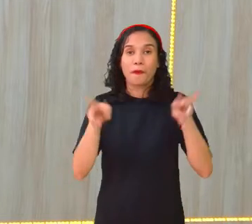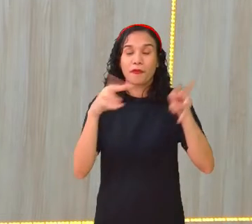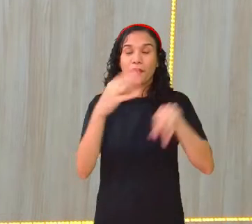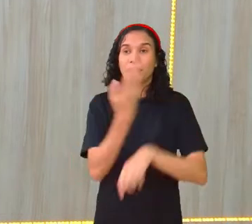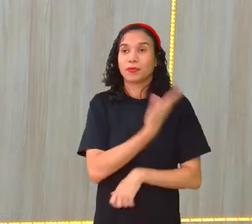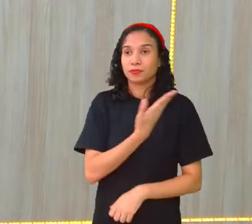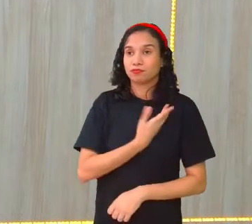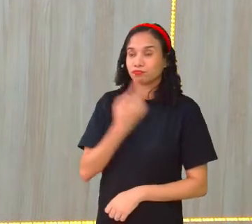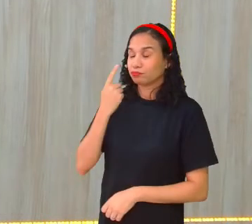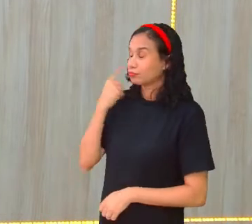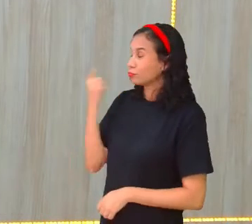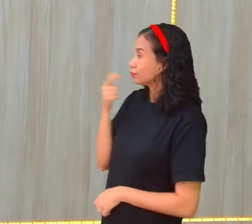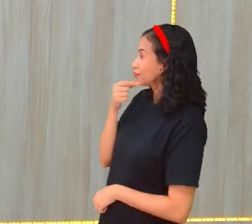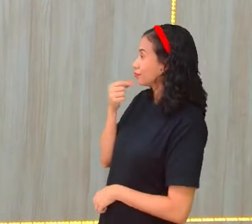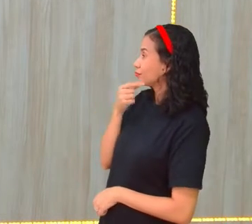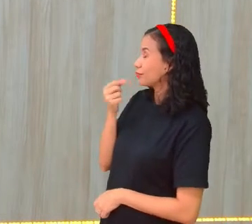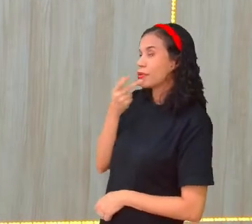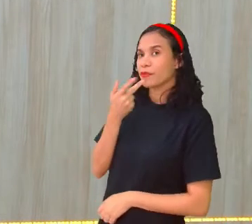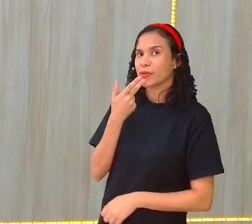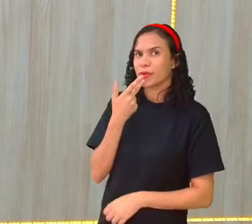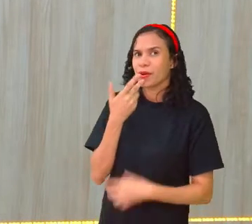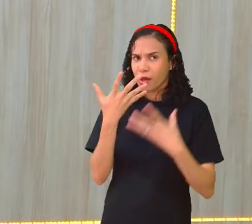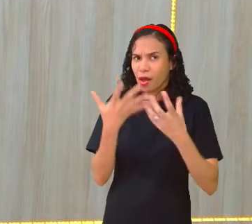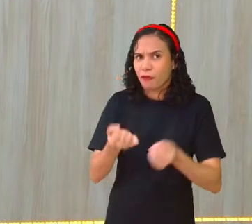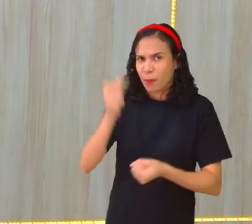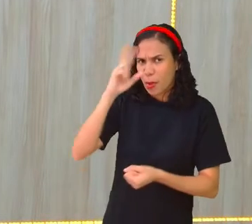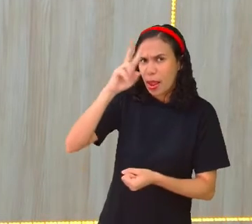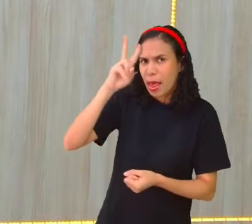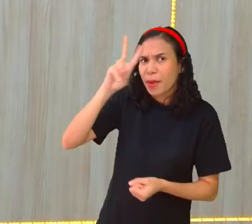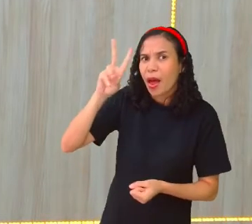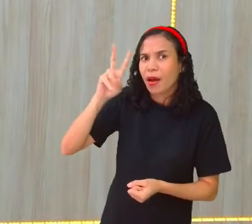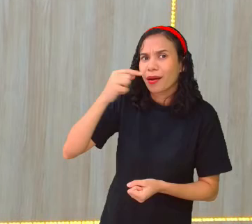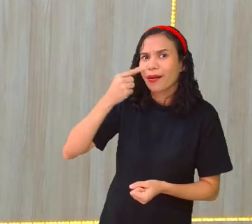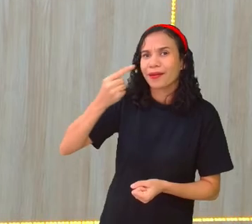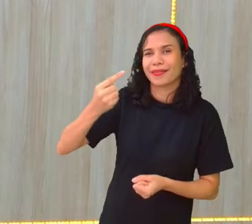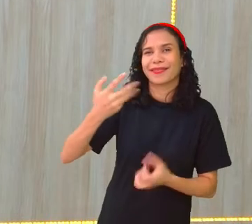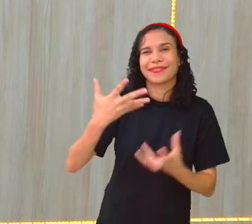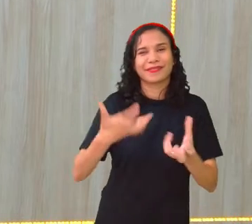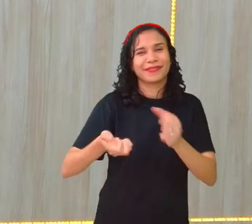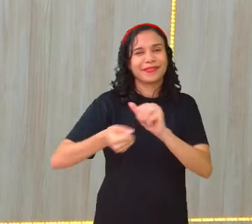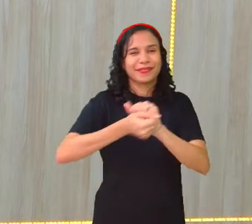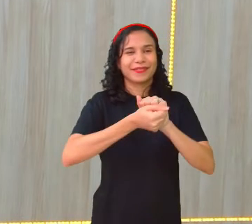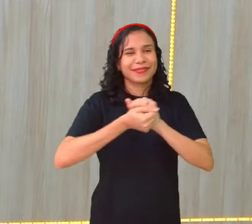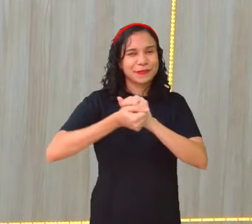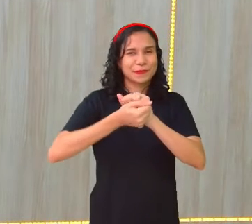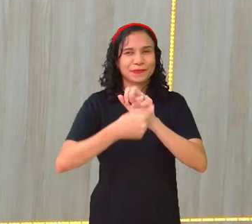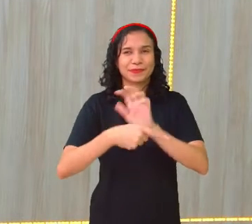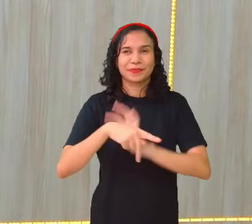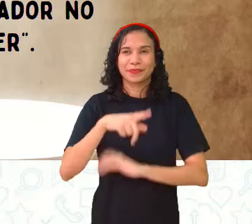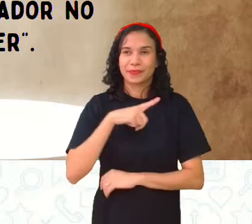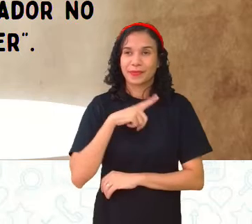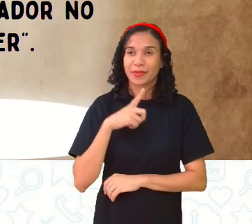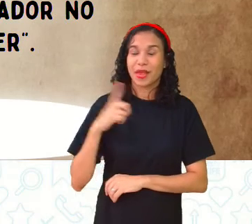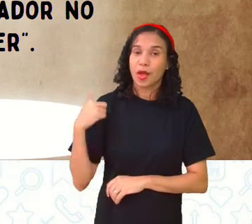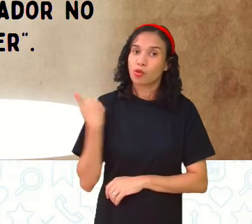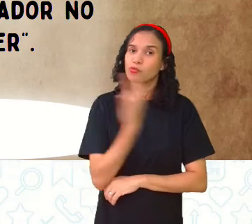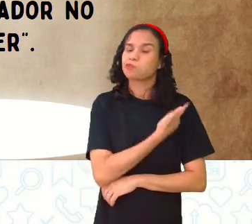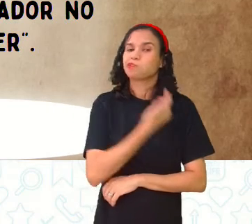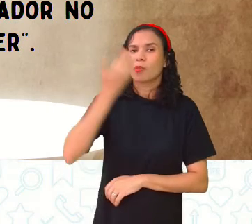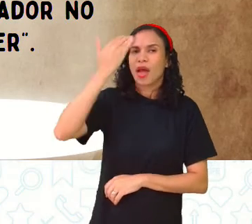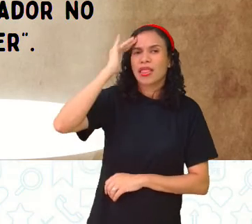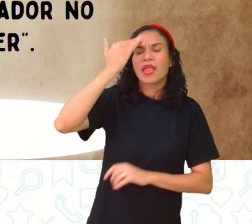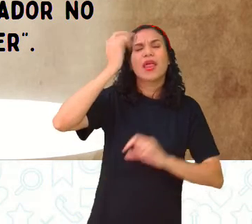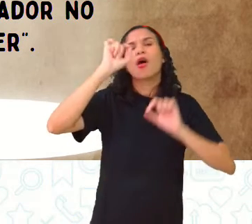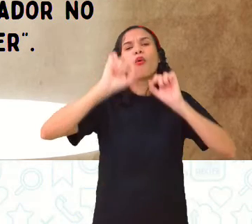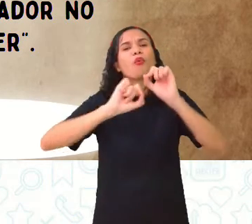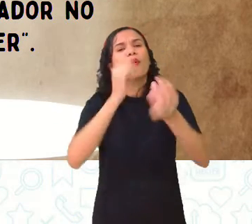colega aí, o rapaz, dizendo assim, vamos relembrar? Então, vamos embora aqui junto com a gente. A gente entendeu,